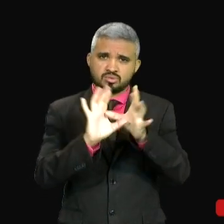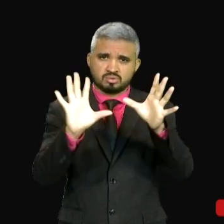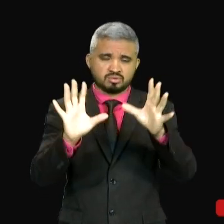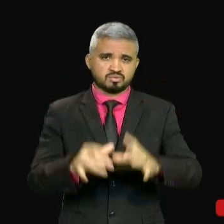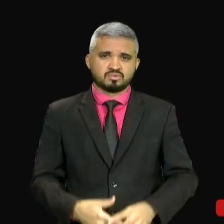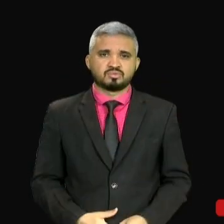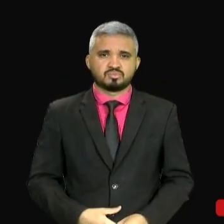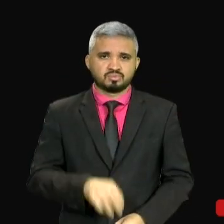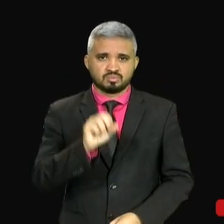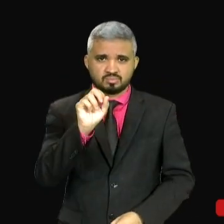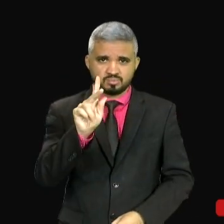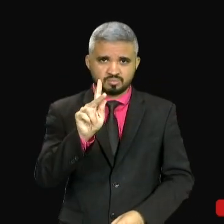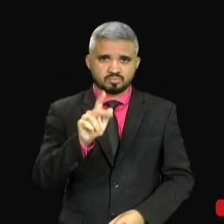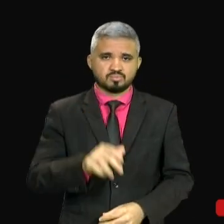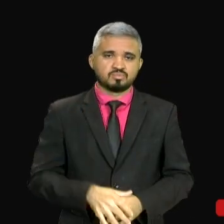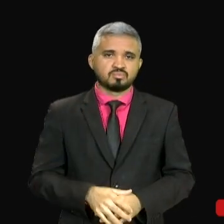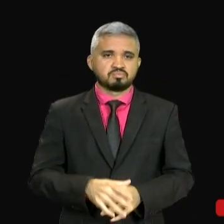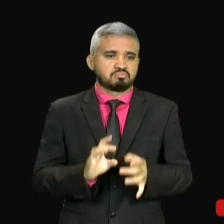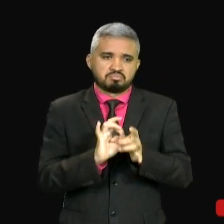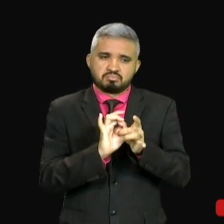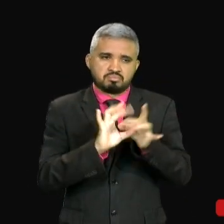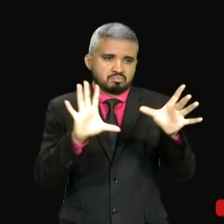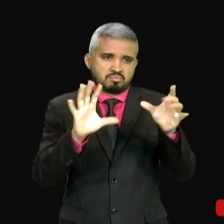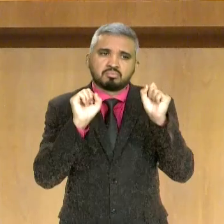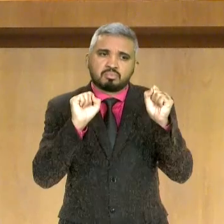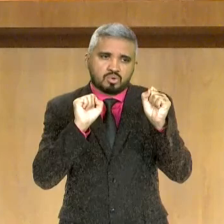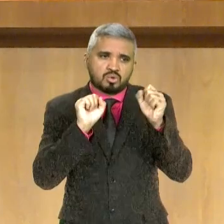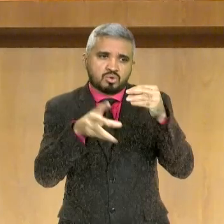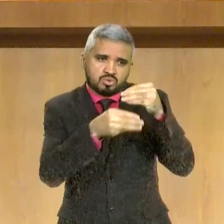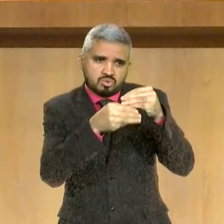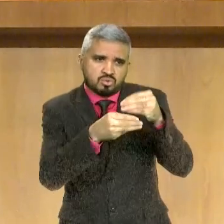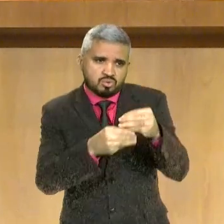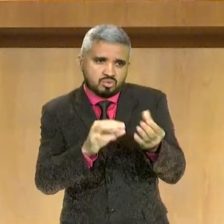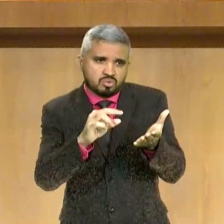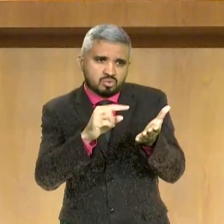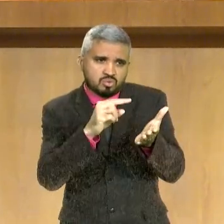aberto. Tá certo? Fique bem à vontade, colega. Obrigado e tenha boa recuperação.